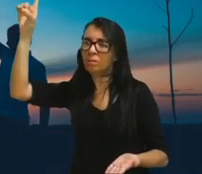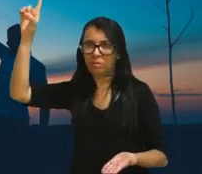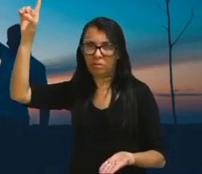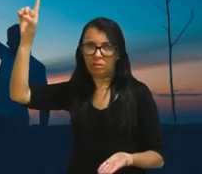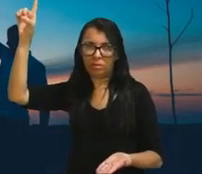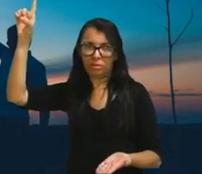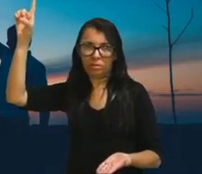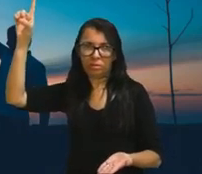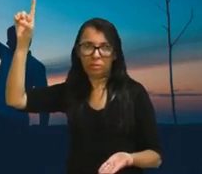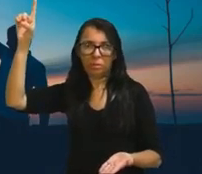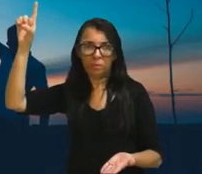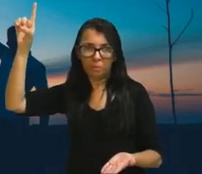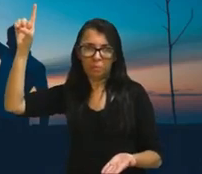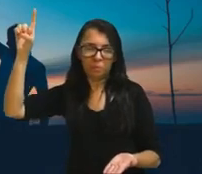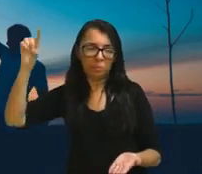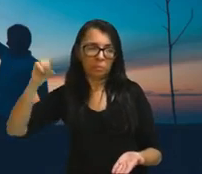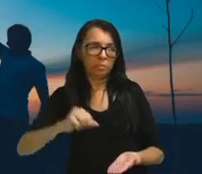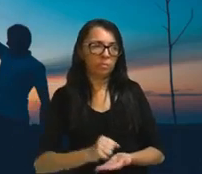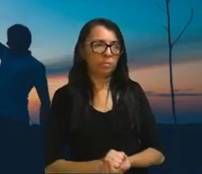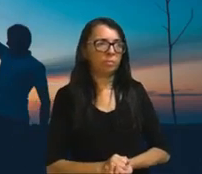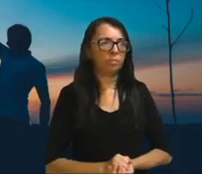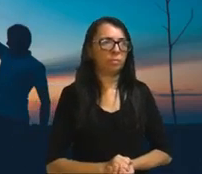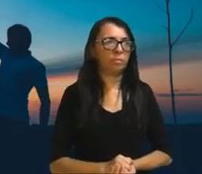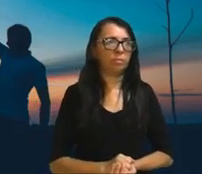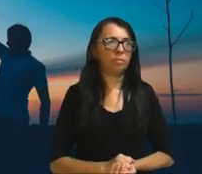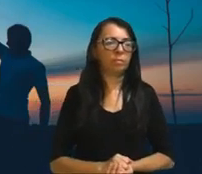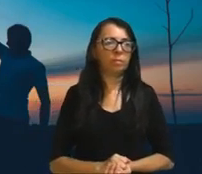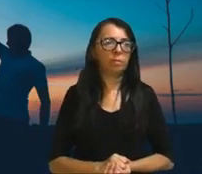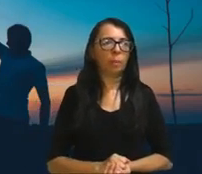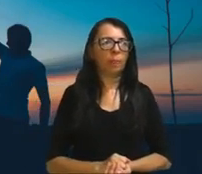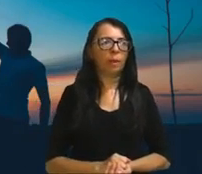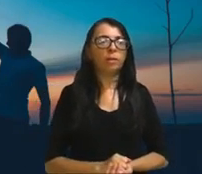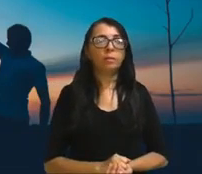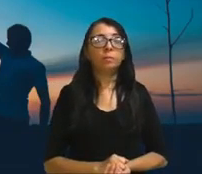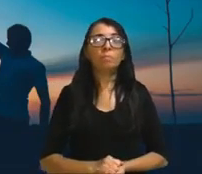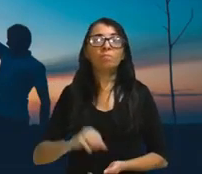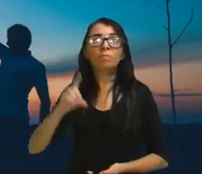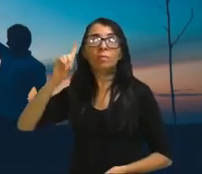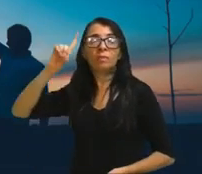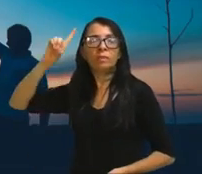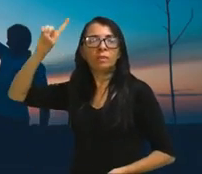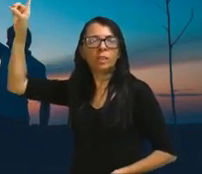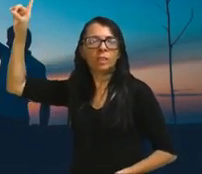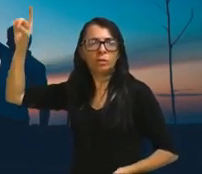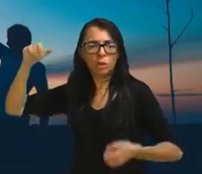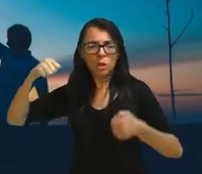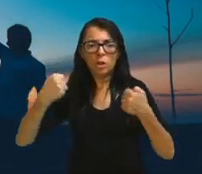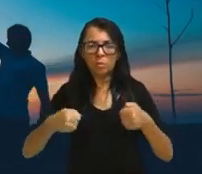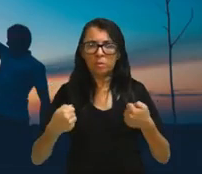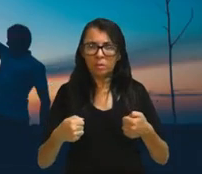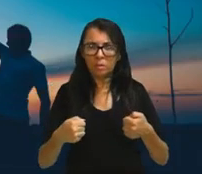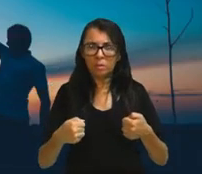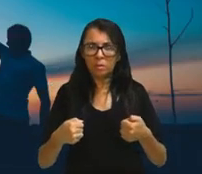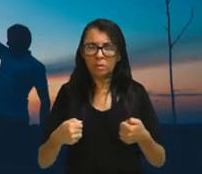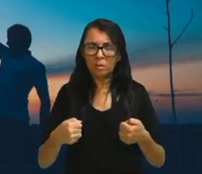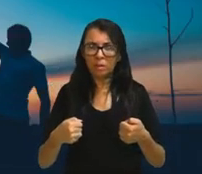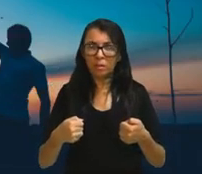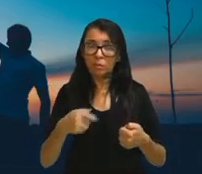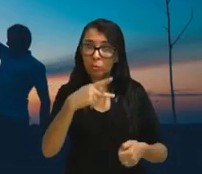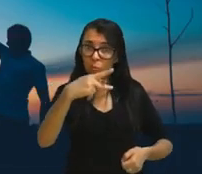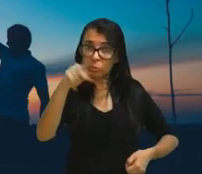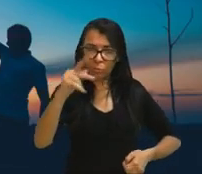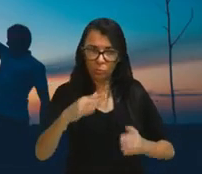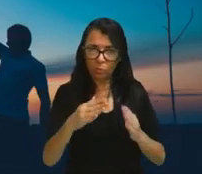fundação do seu lar. Deus tem sido a fundação do seu lar? Deus tem